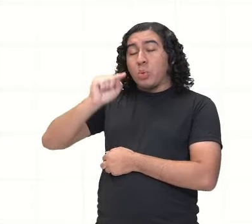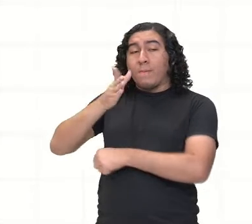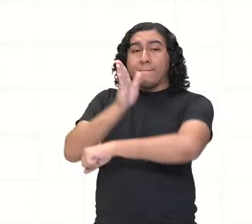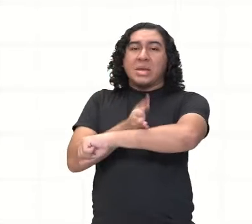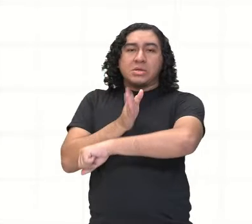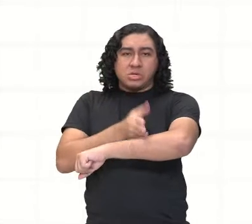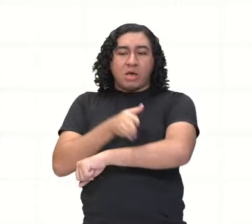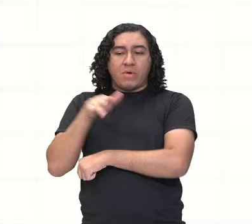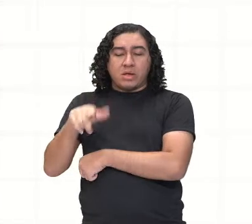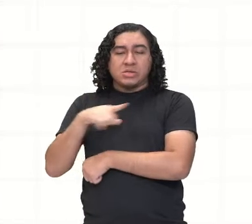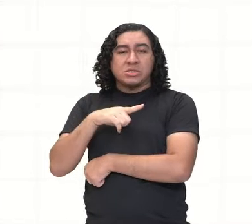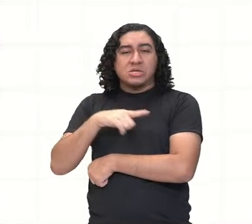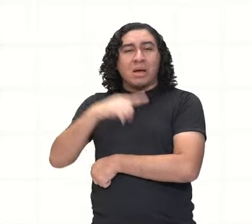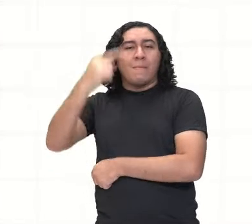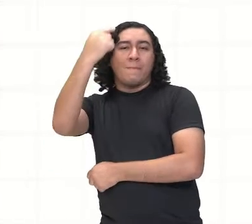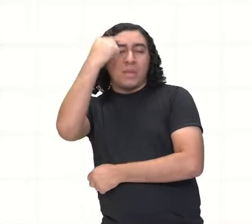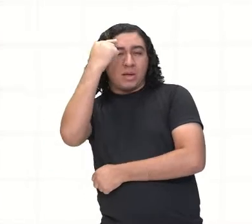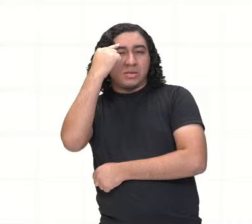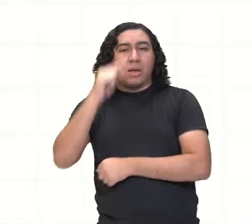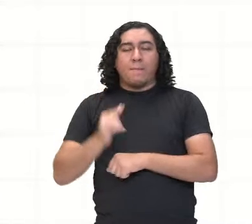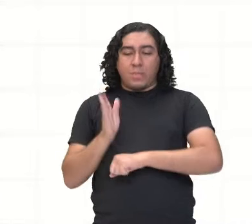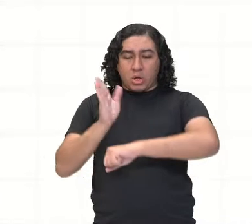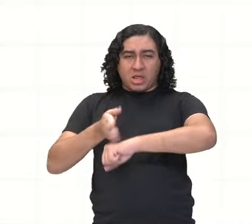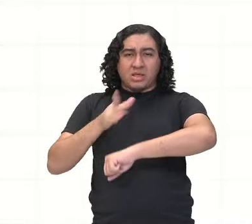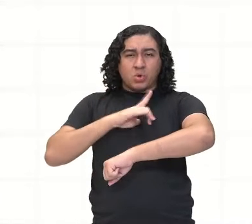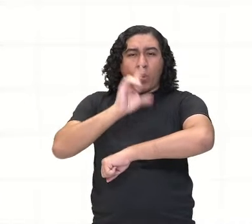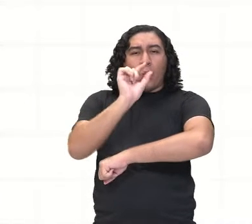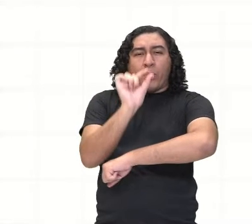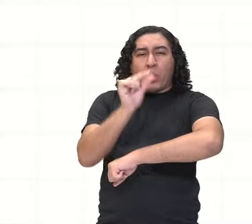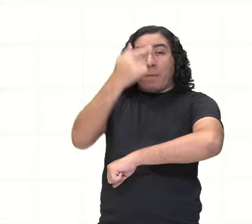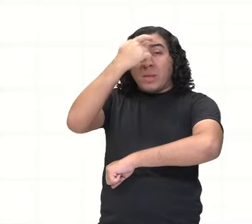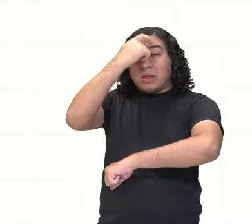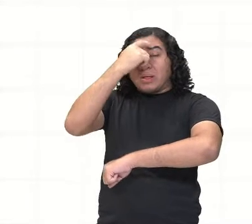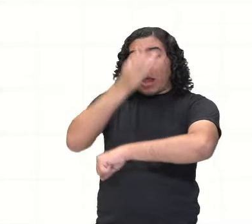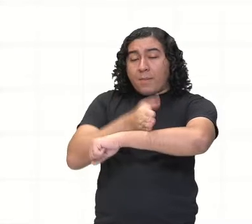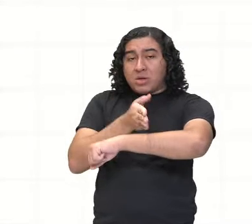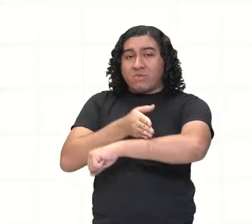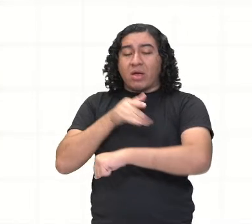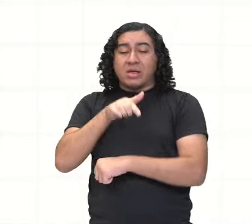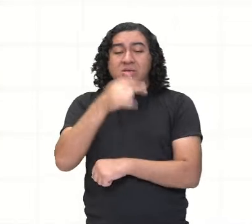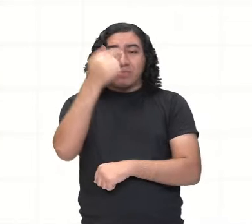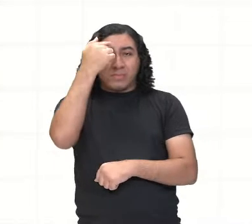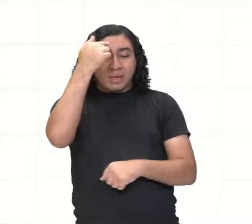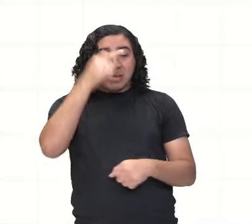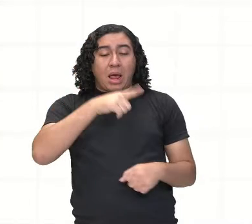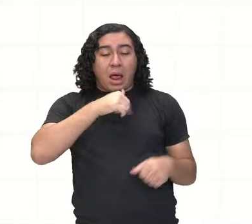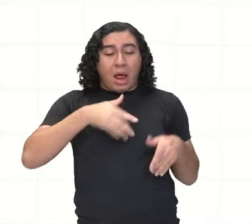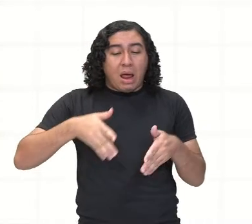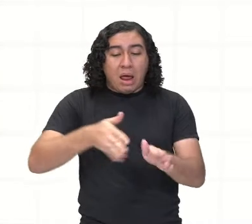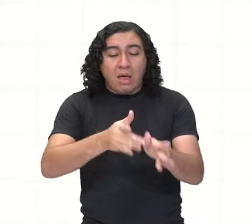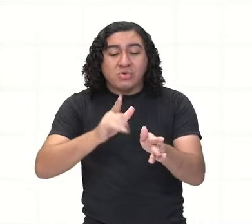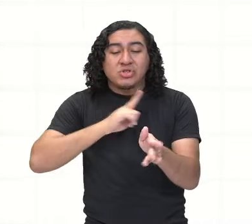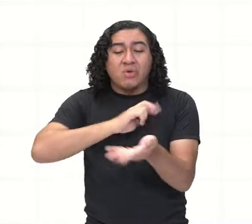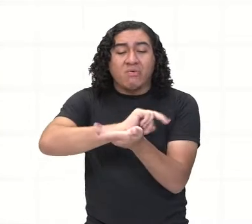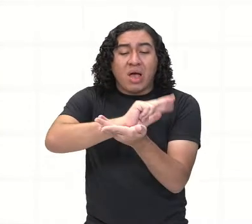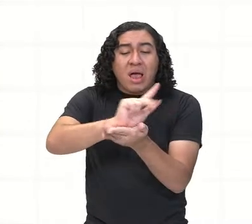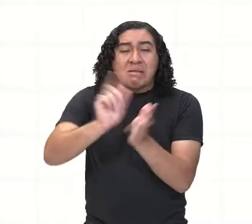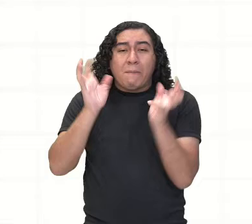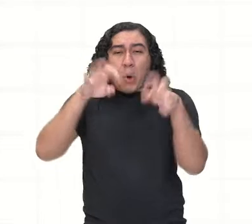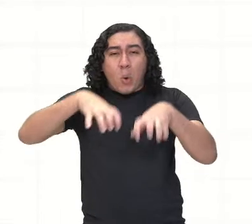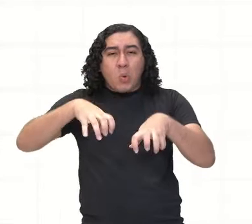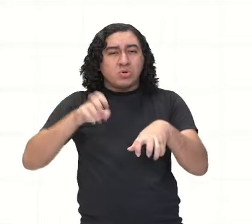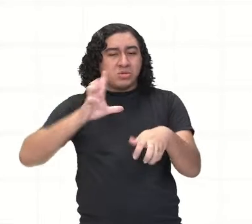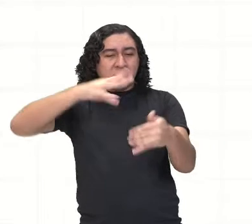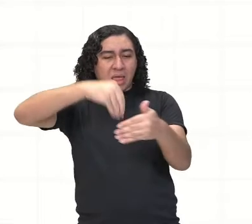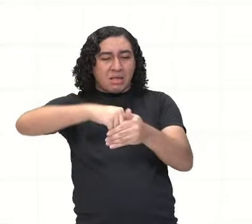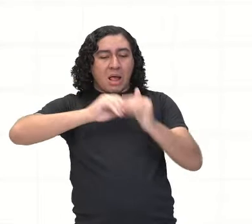imperava aqui na era moderna, eles vão acreditar que esse mar era cheio de monstros e vão cunhar dessa forma,